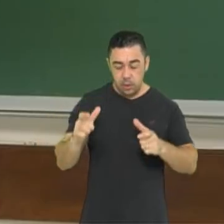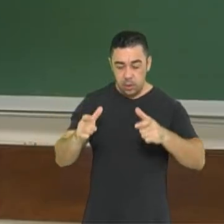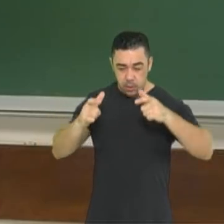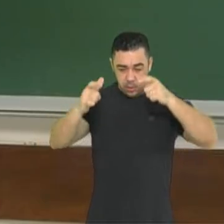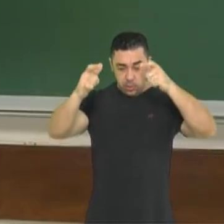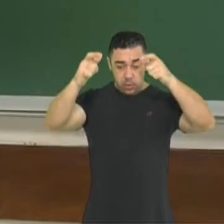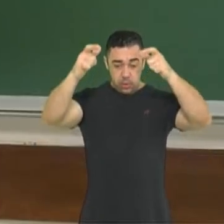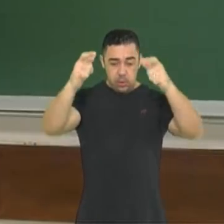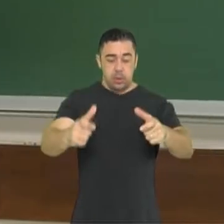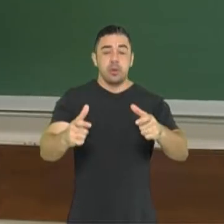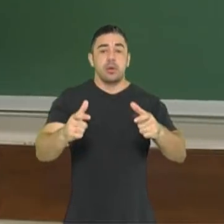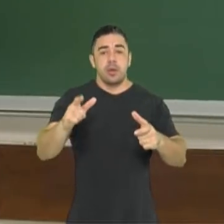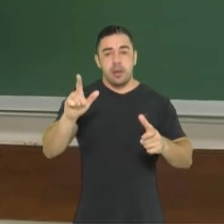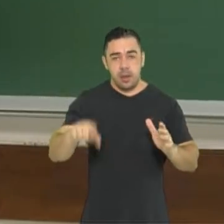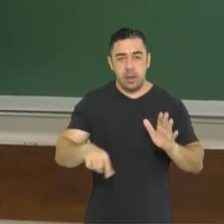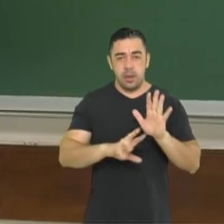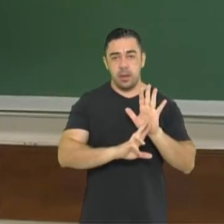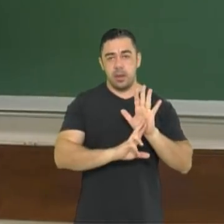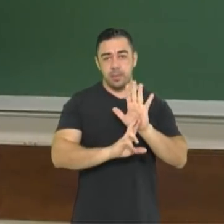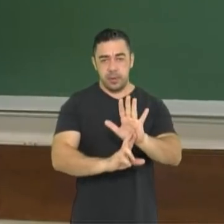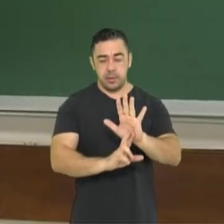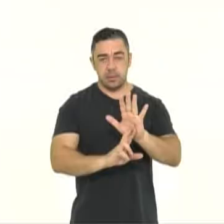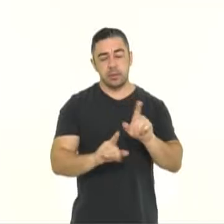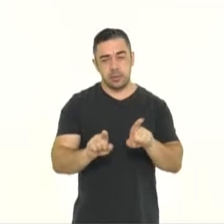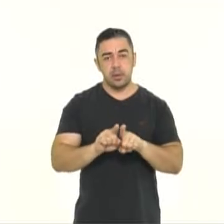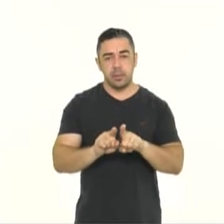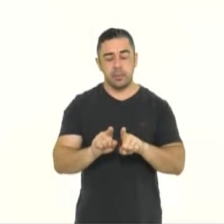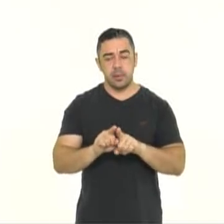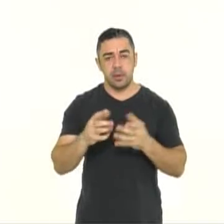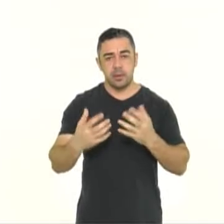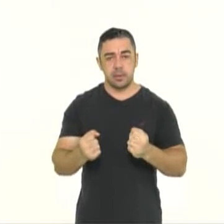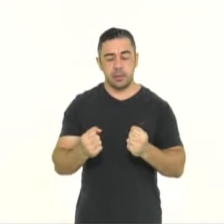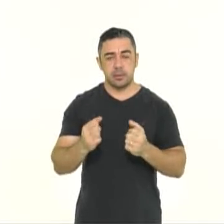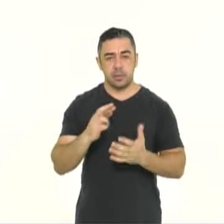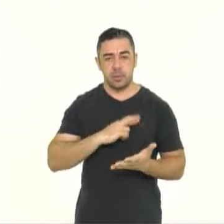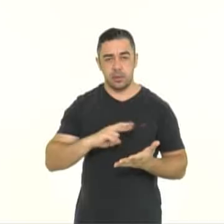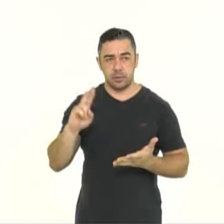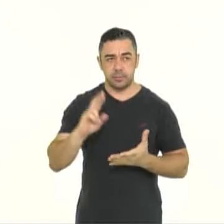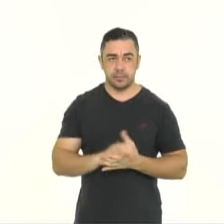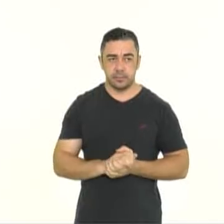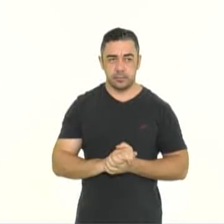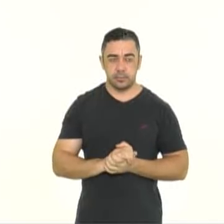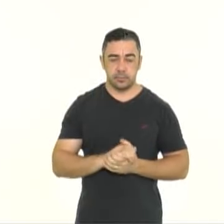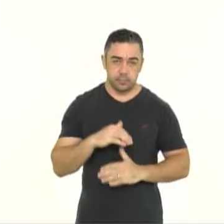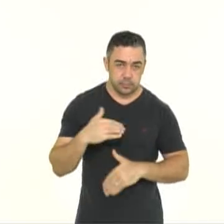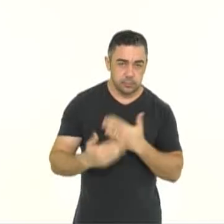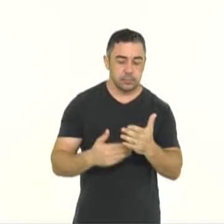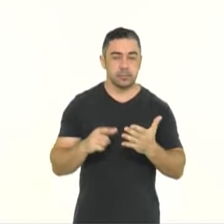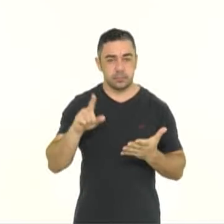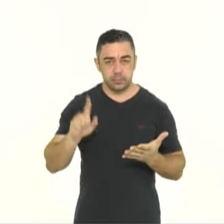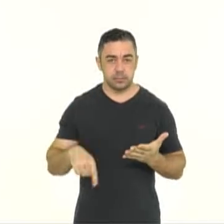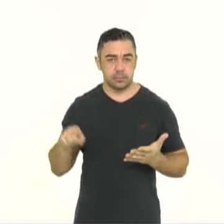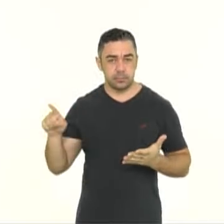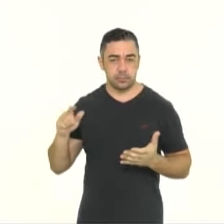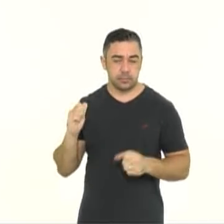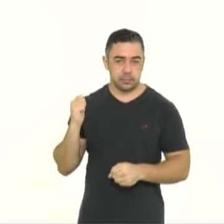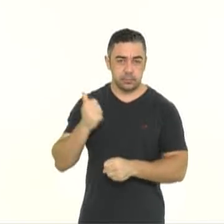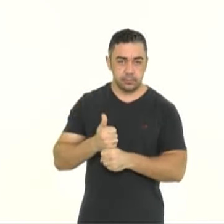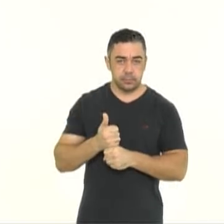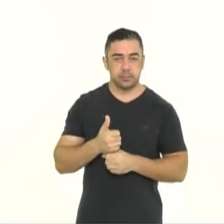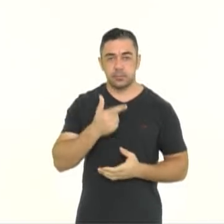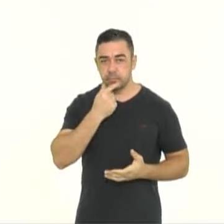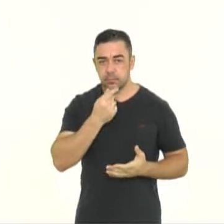legitimado, representando também a religiosidade com o Papa. Durante a expansão militar que liderou, Carlos Magno adotou o antigo